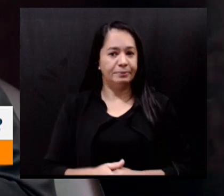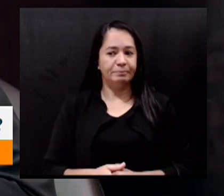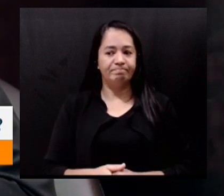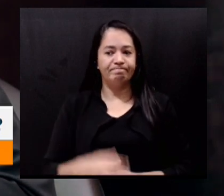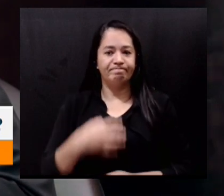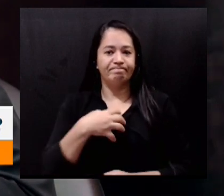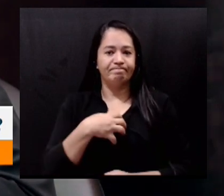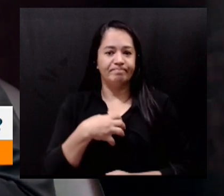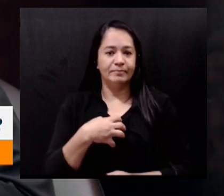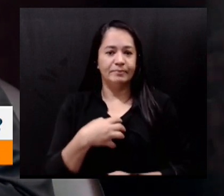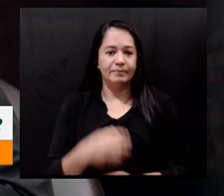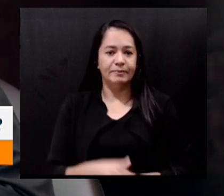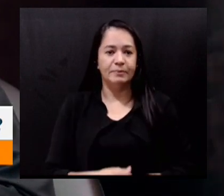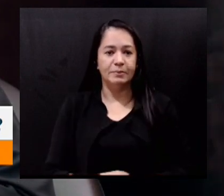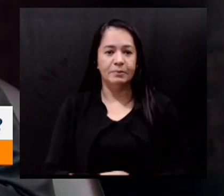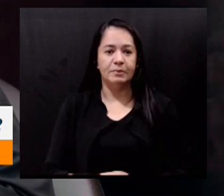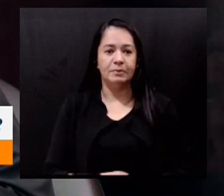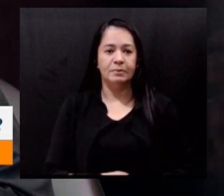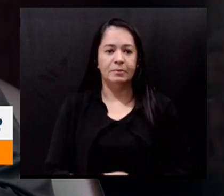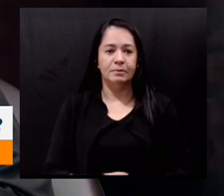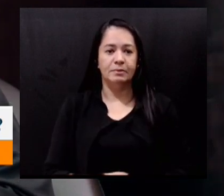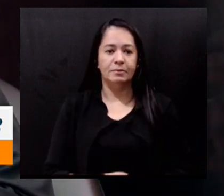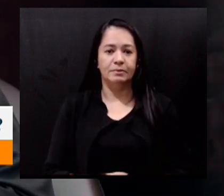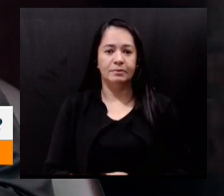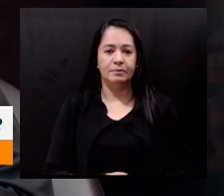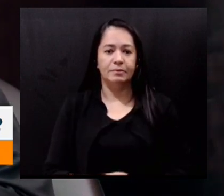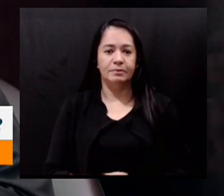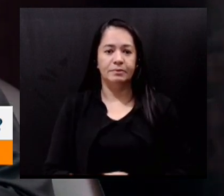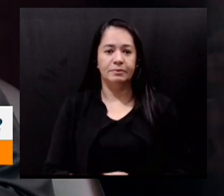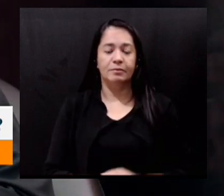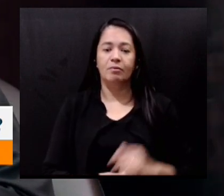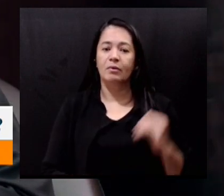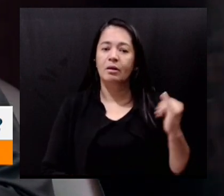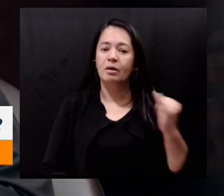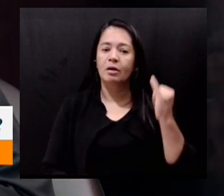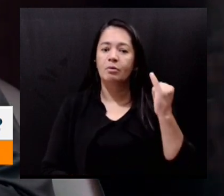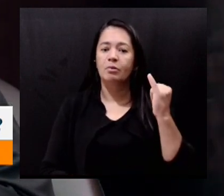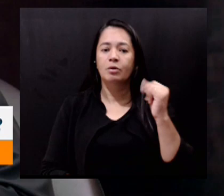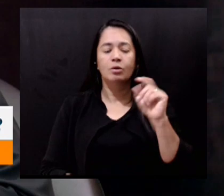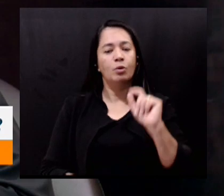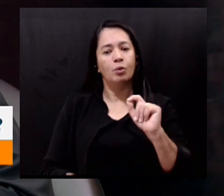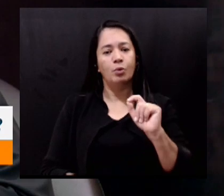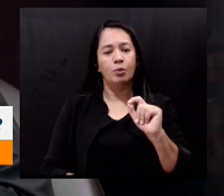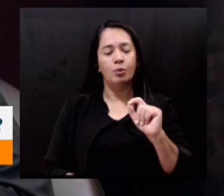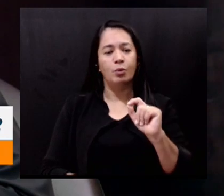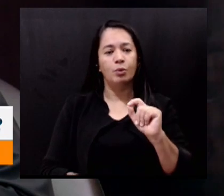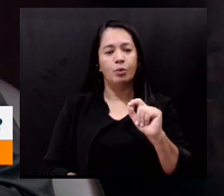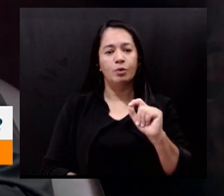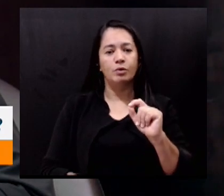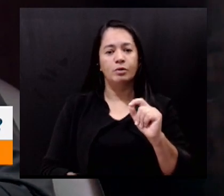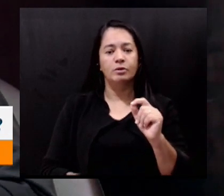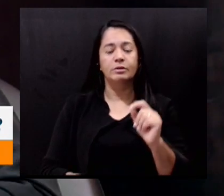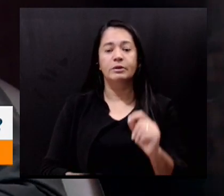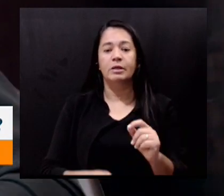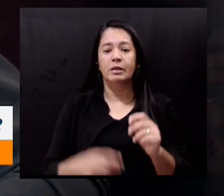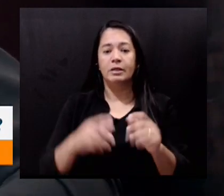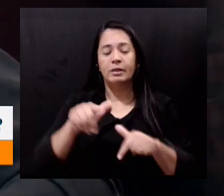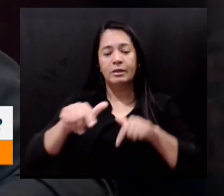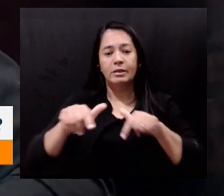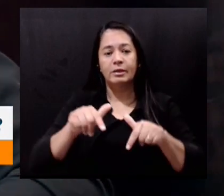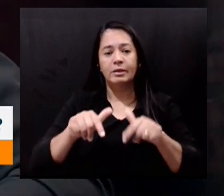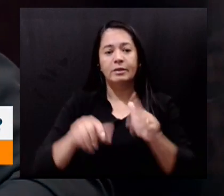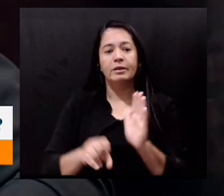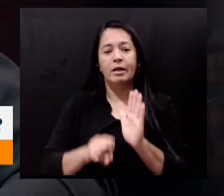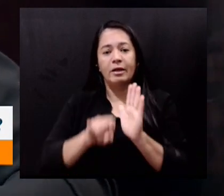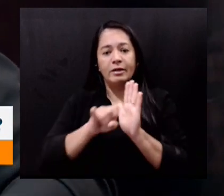E e aí é muito importante trabalhar, a identificação da avaliação do outro,